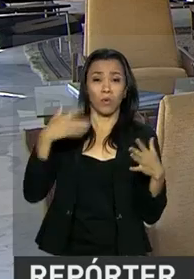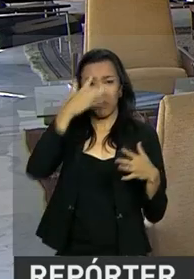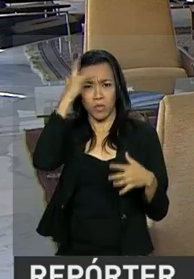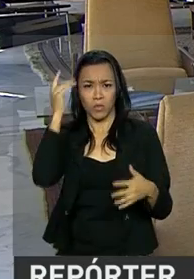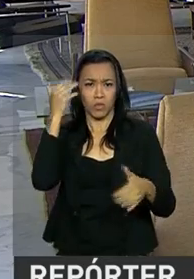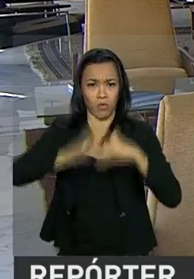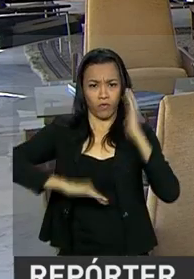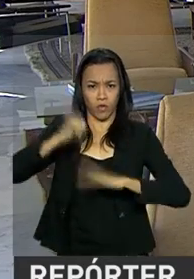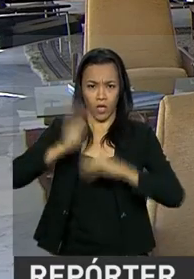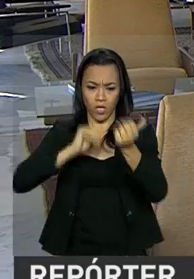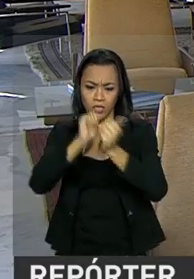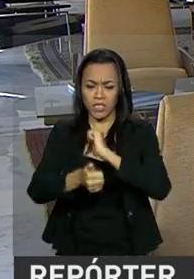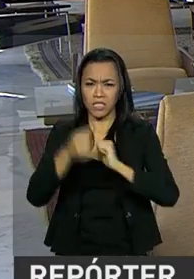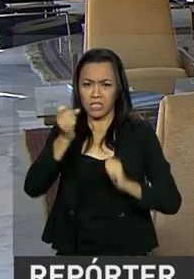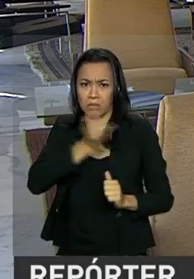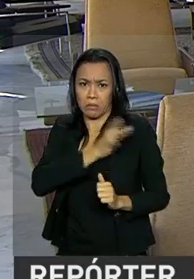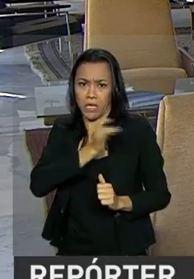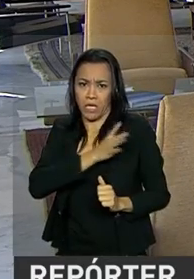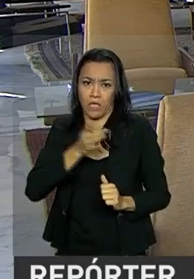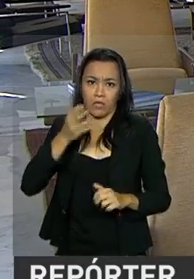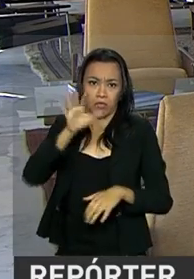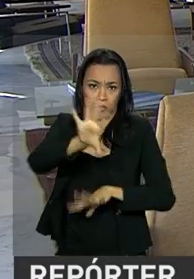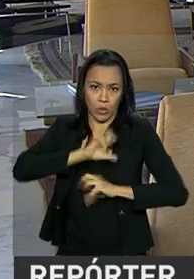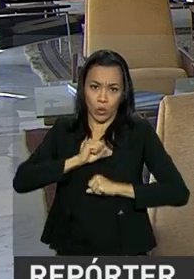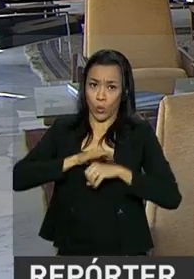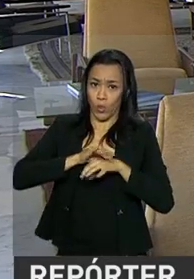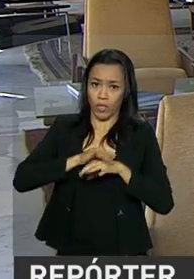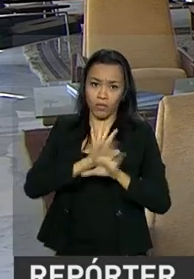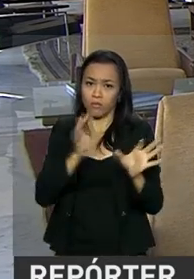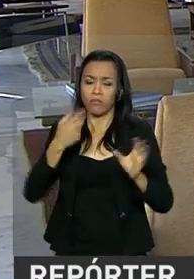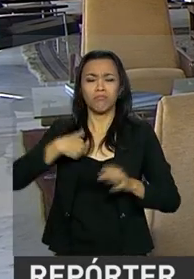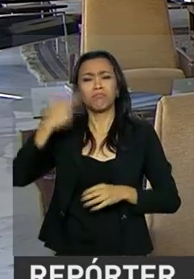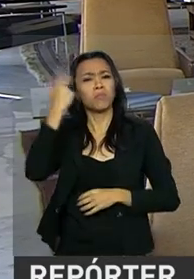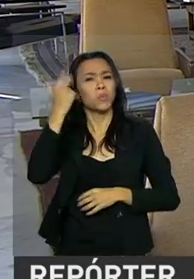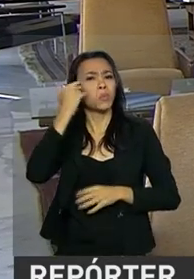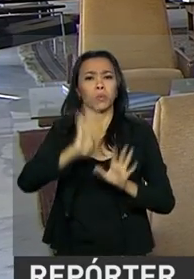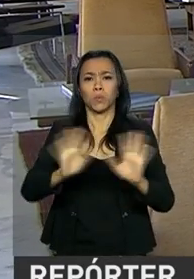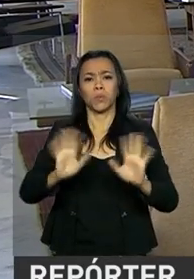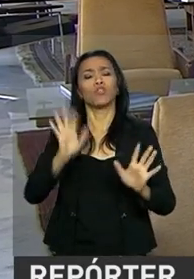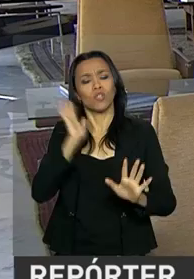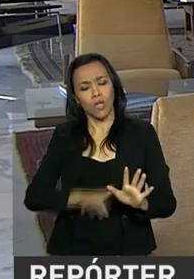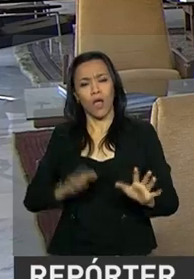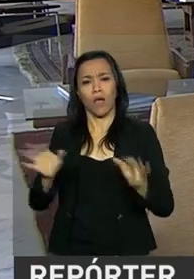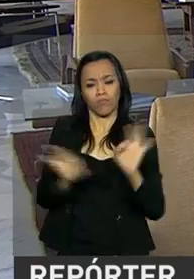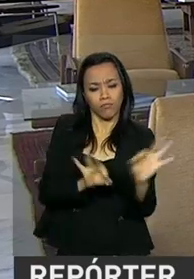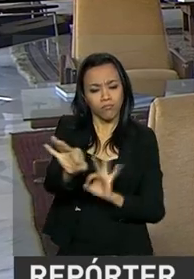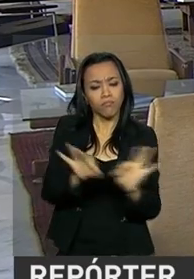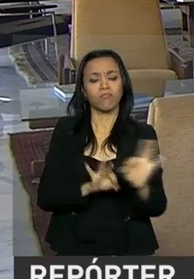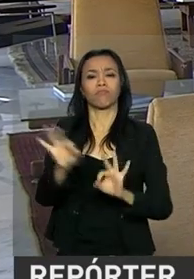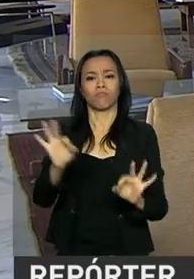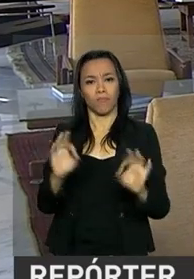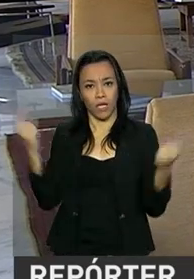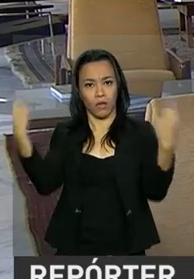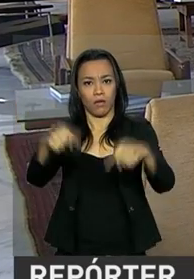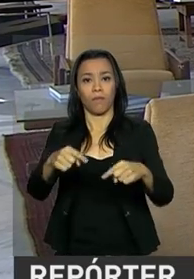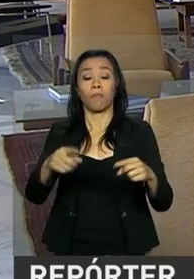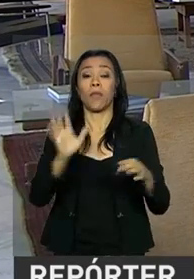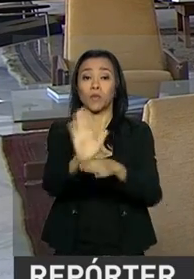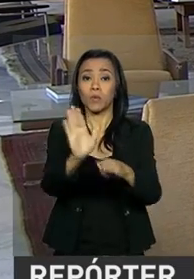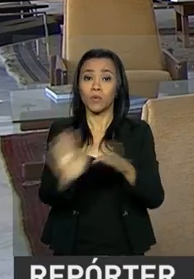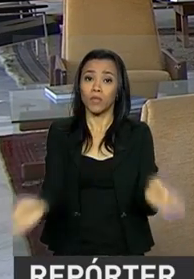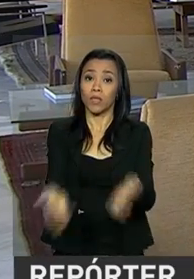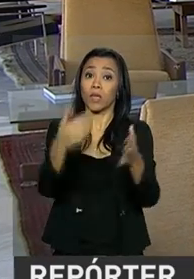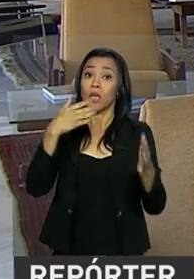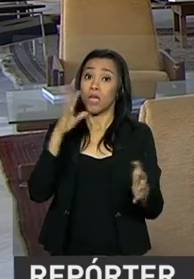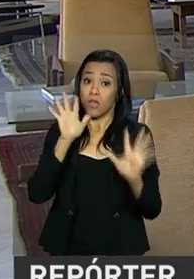ica ou outras doenças já que o governo já tomou todas as medidas necessárias para combatê-las o presidente encerrou dizendo que o que